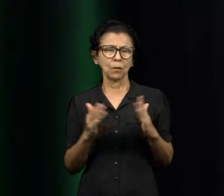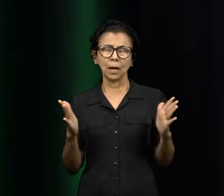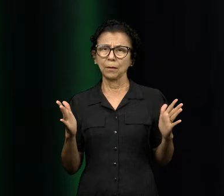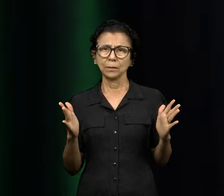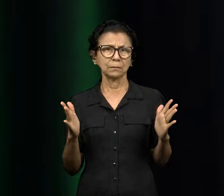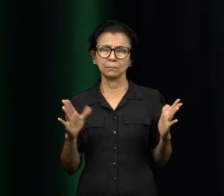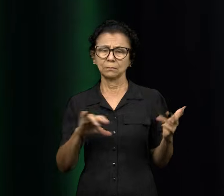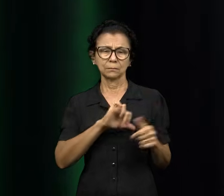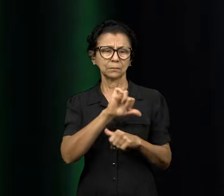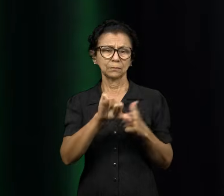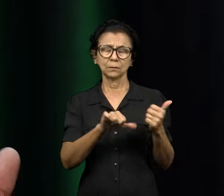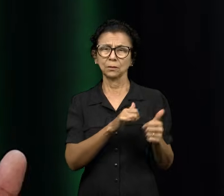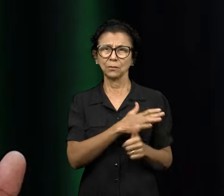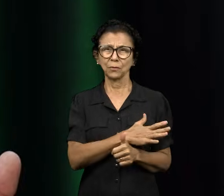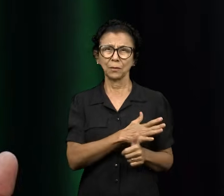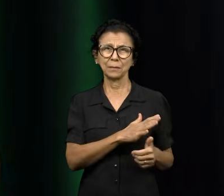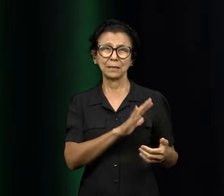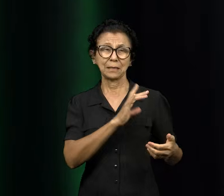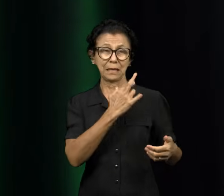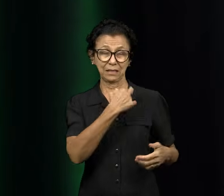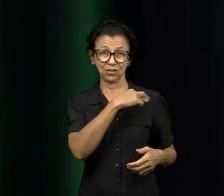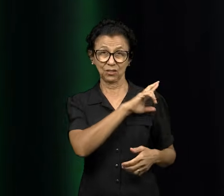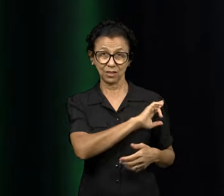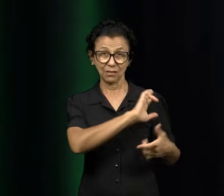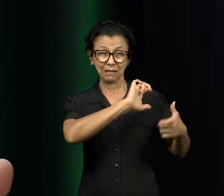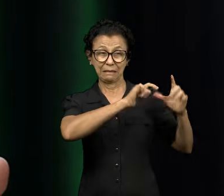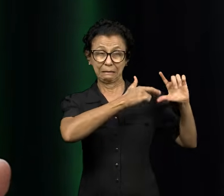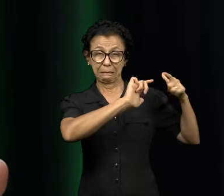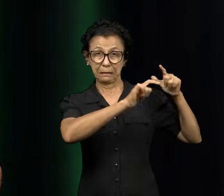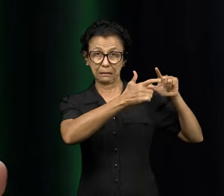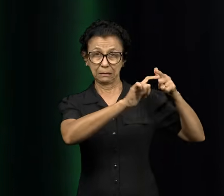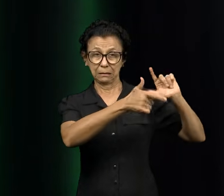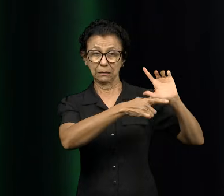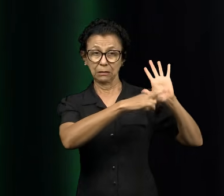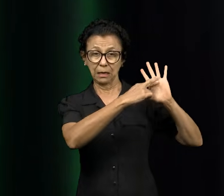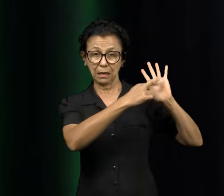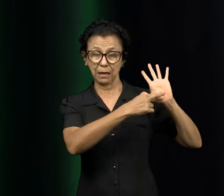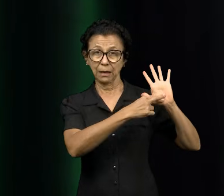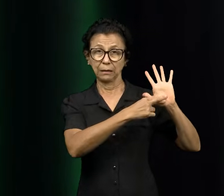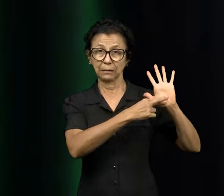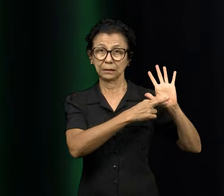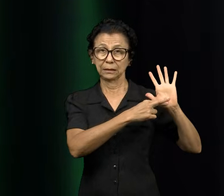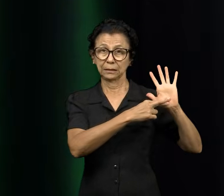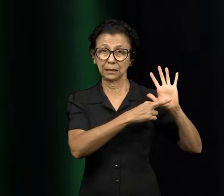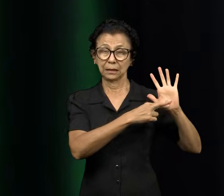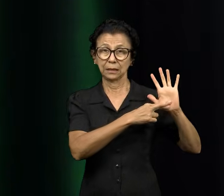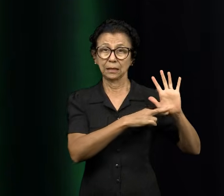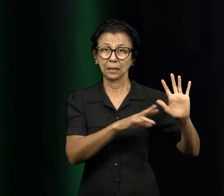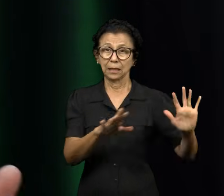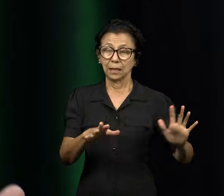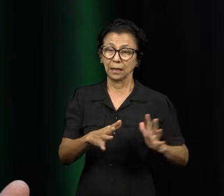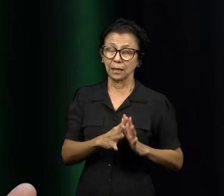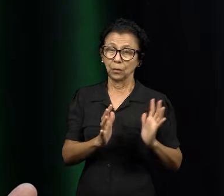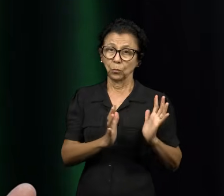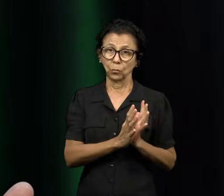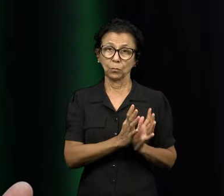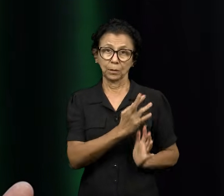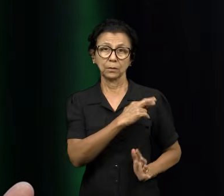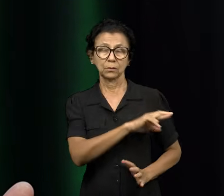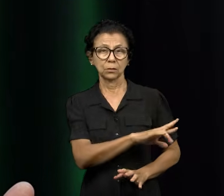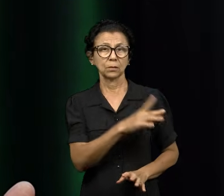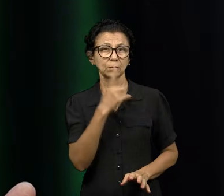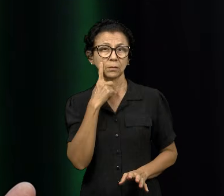homem. E quando o homem se apega a tradições religiosas, é o caso desses homens, porque ele estava, veja bem,